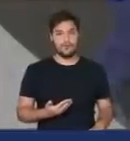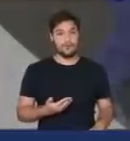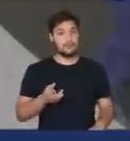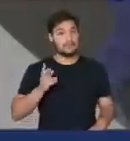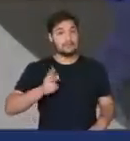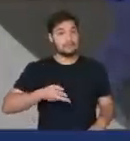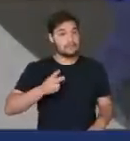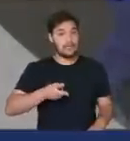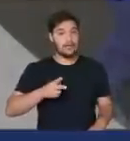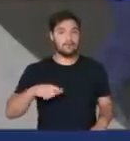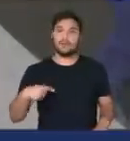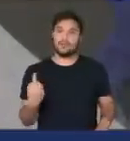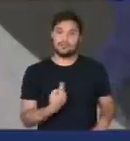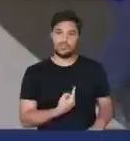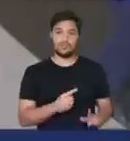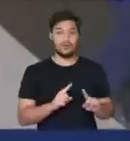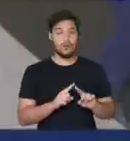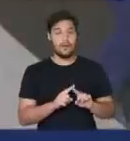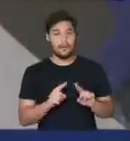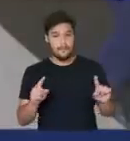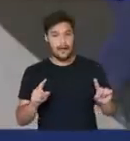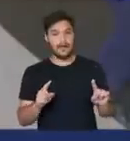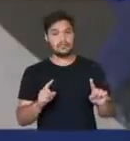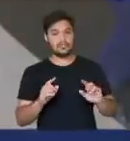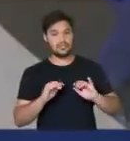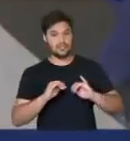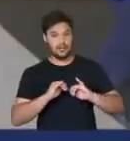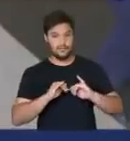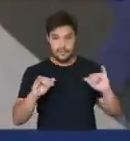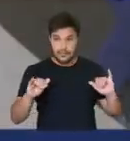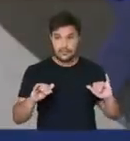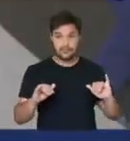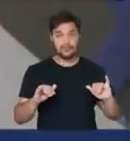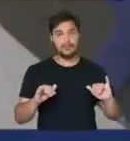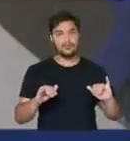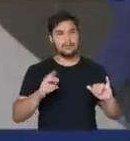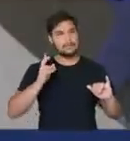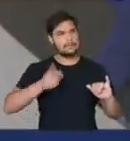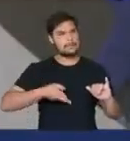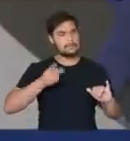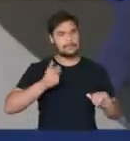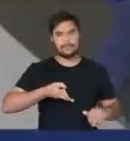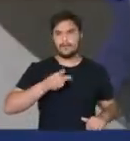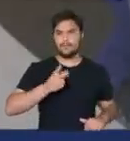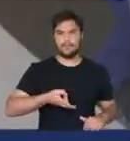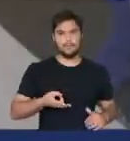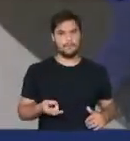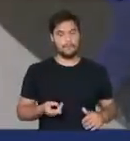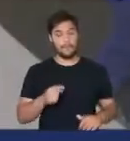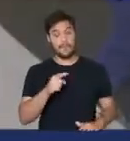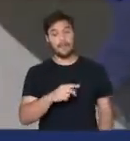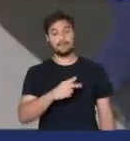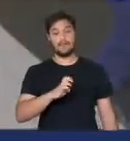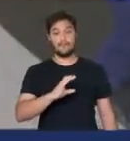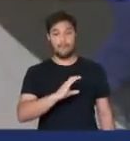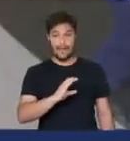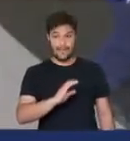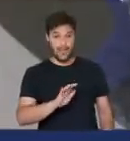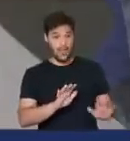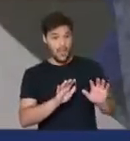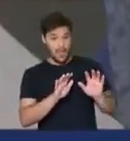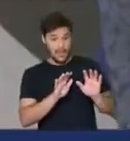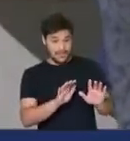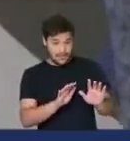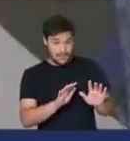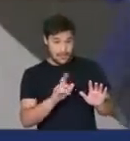sendo favoráveis como sempre fomos. Agora, alertamos e denunciamos insistentemente que esta PEC, da forma que